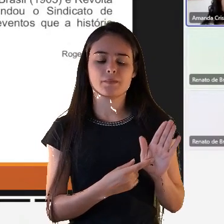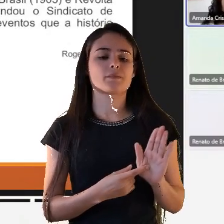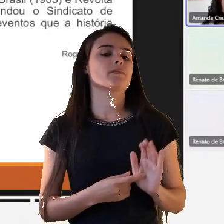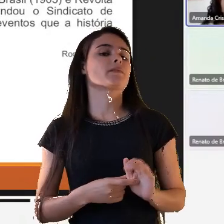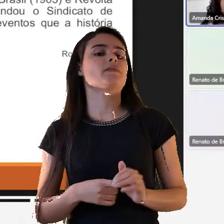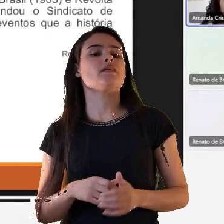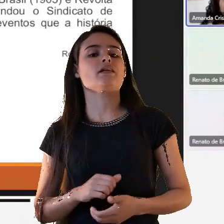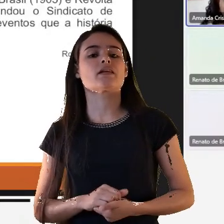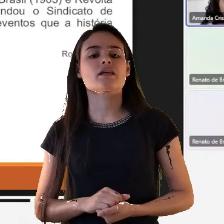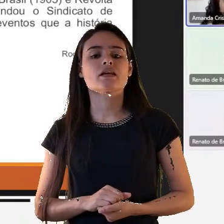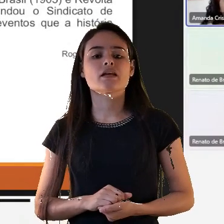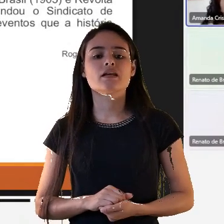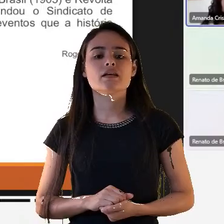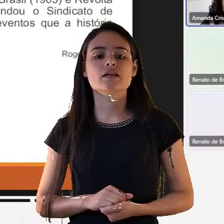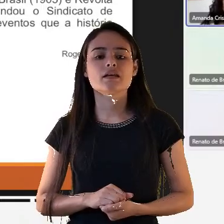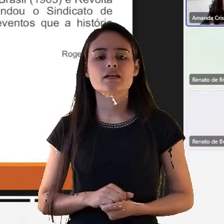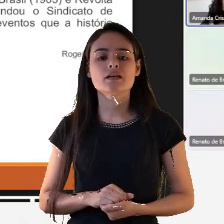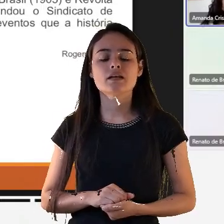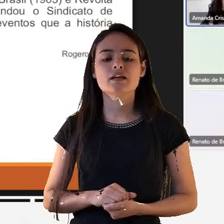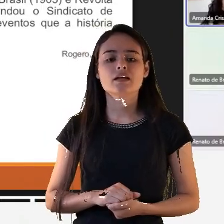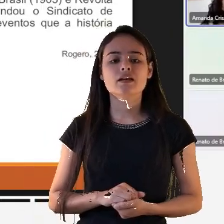60% da população negra,